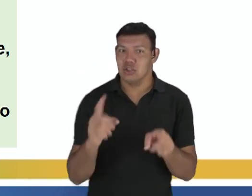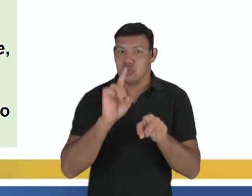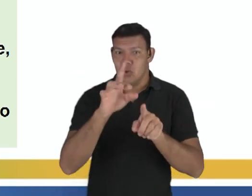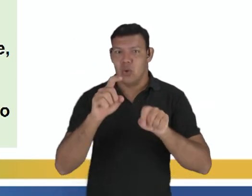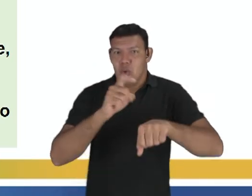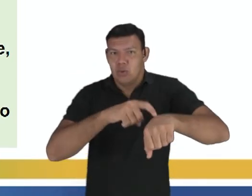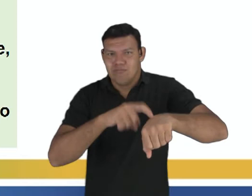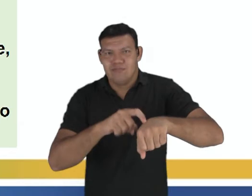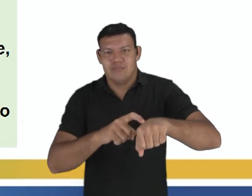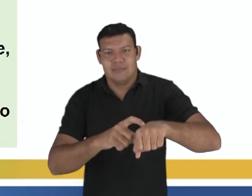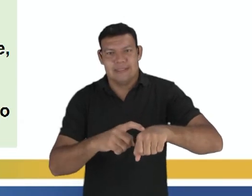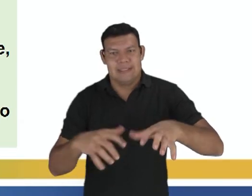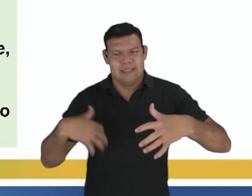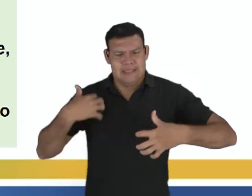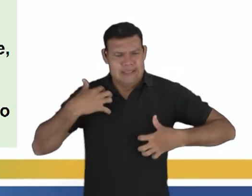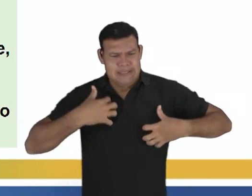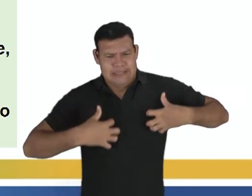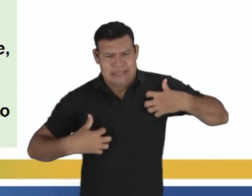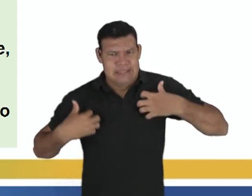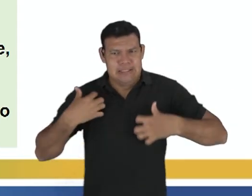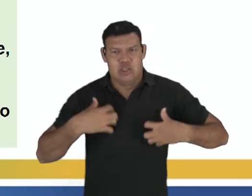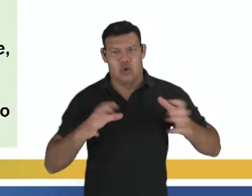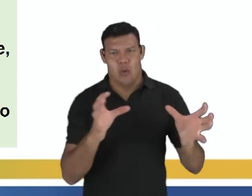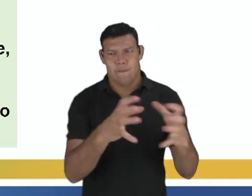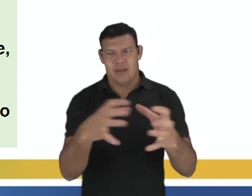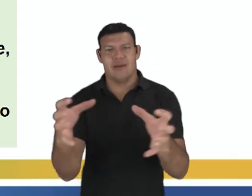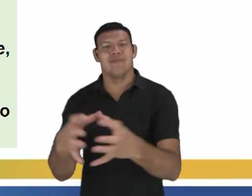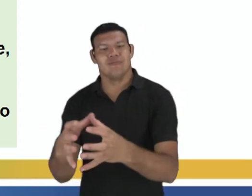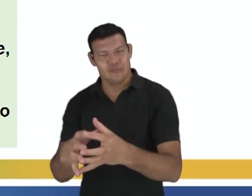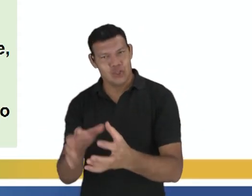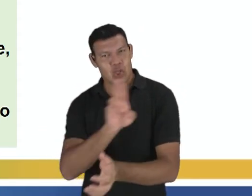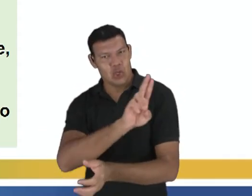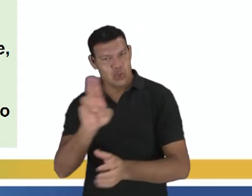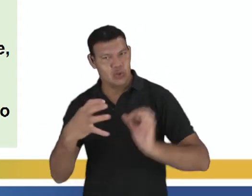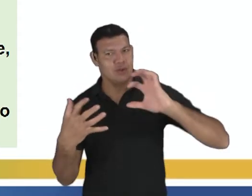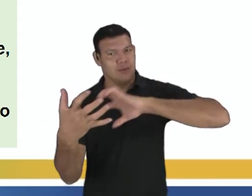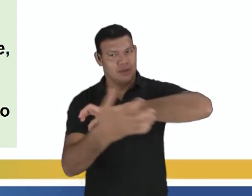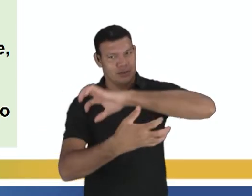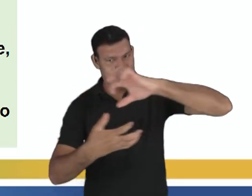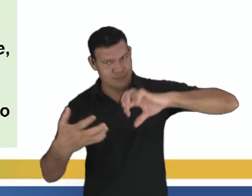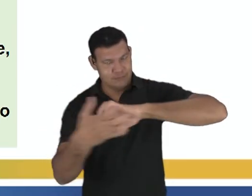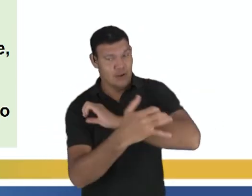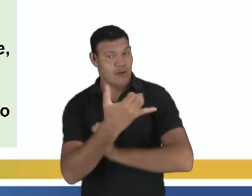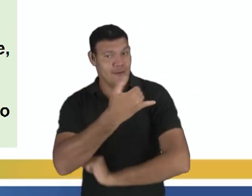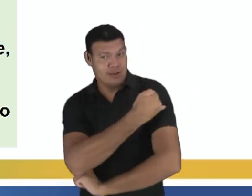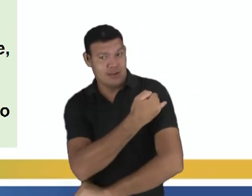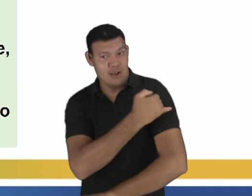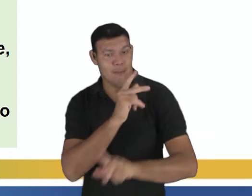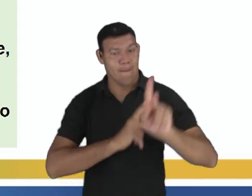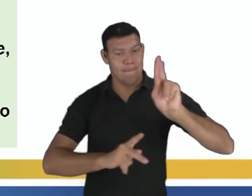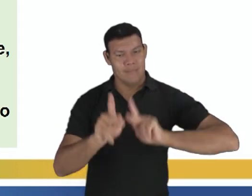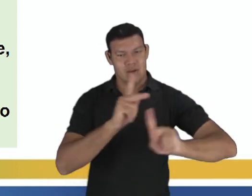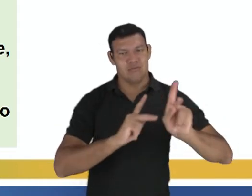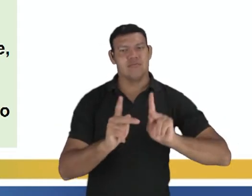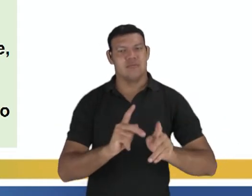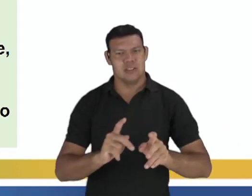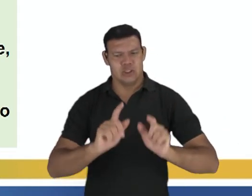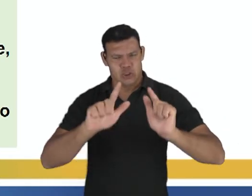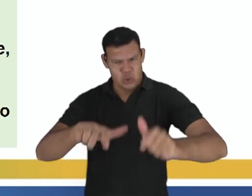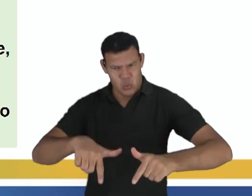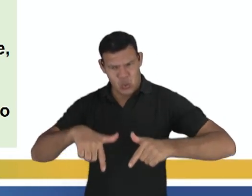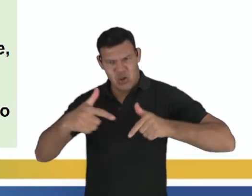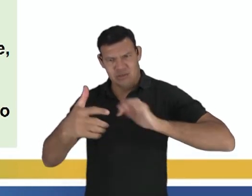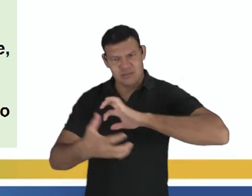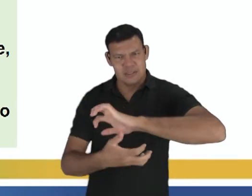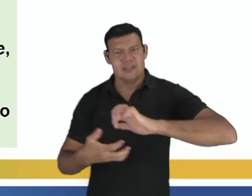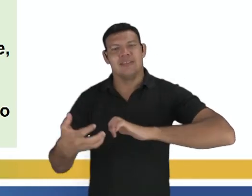época, gerou uma histeria coletiva muito grande e gerou a chamada revolta da vacina. A população se revoltou contra